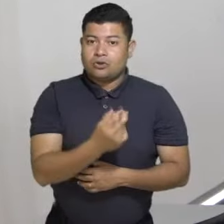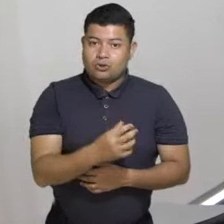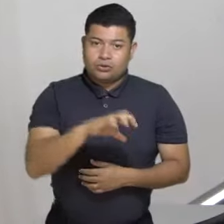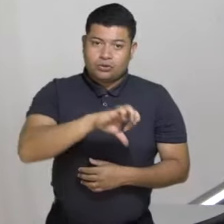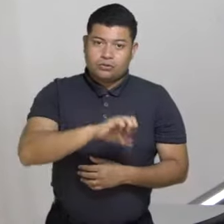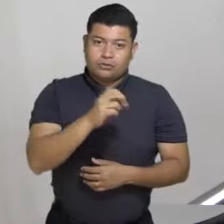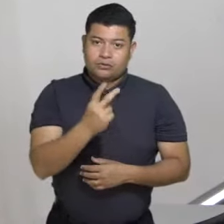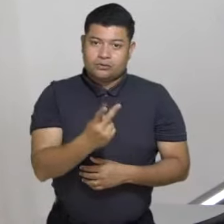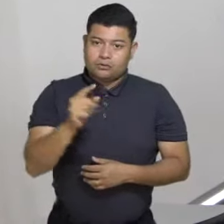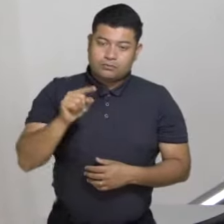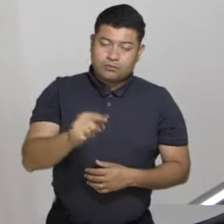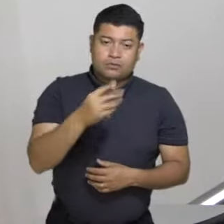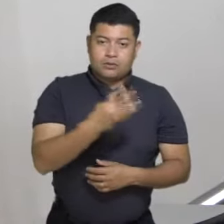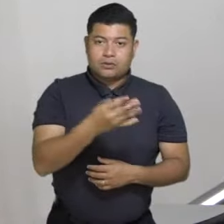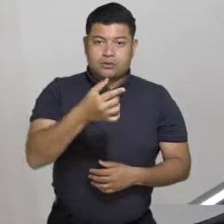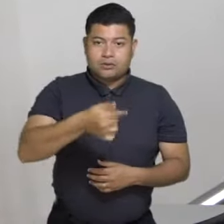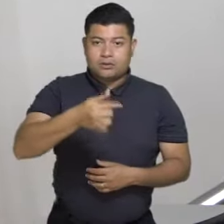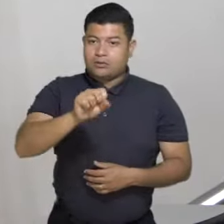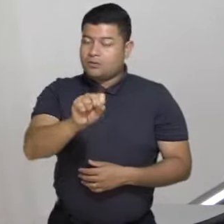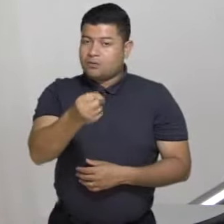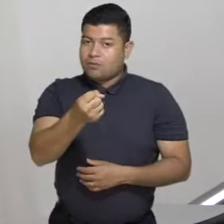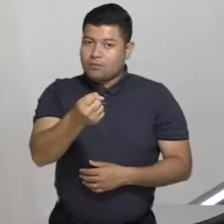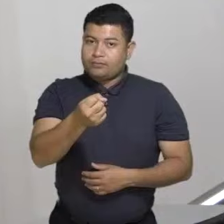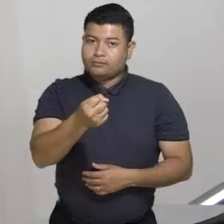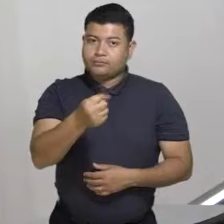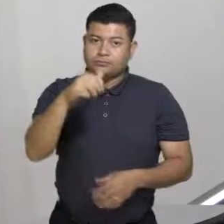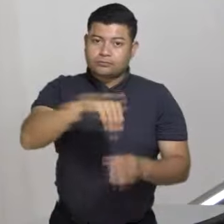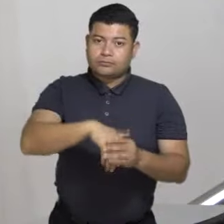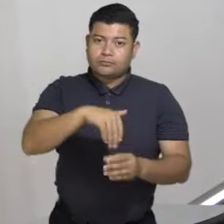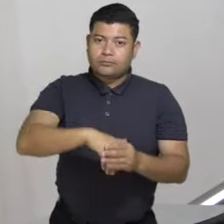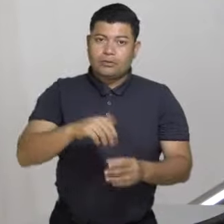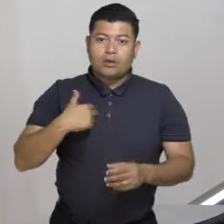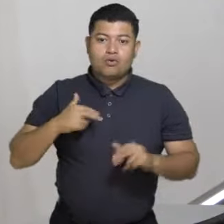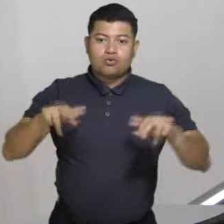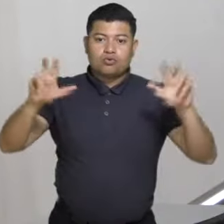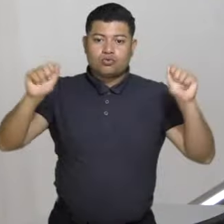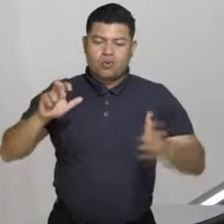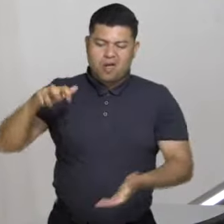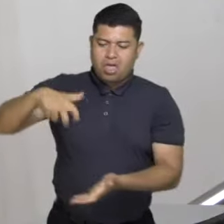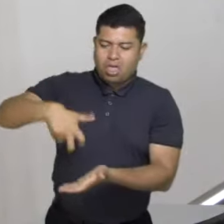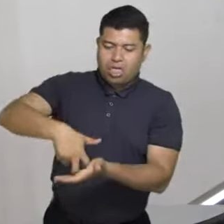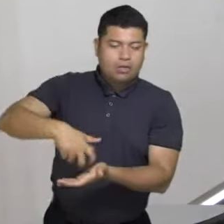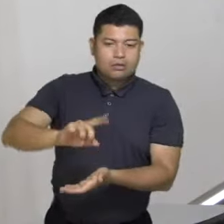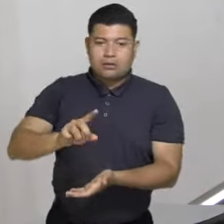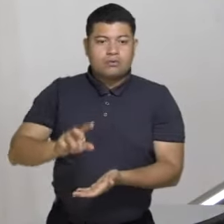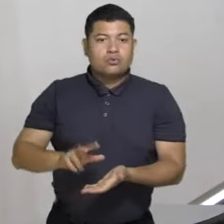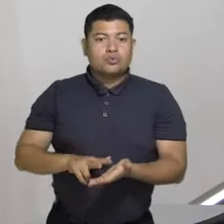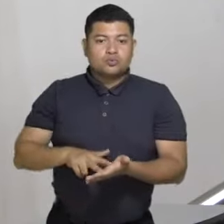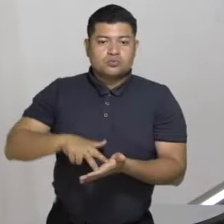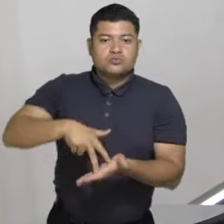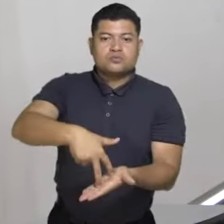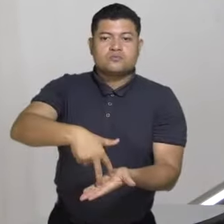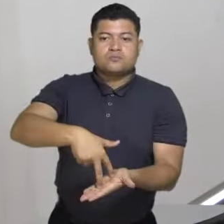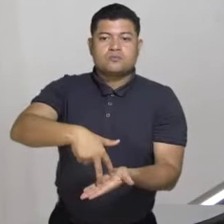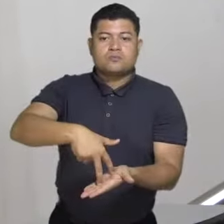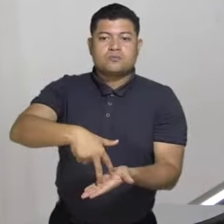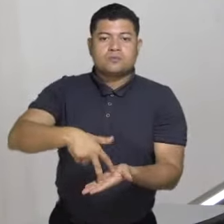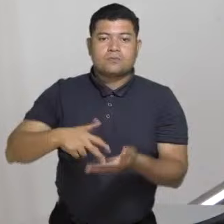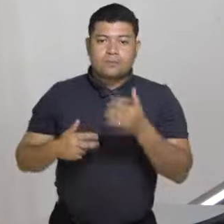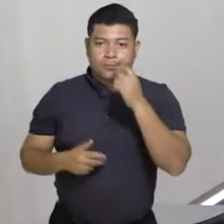92.478. Sem ficar nunca de joelho. E mais, emenda